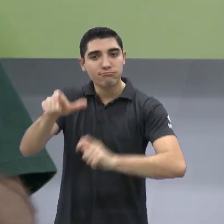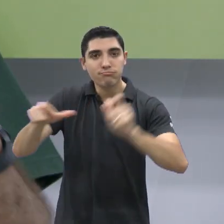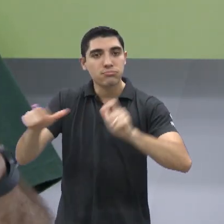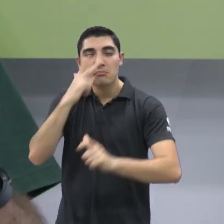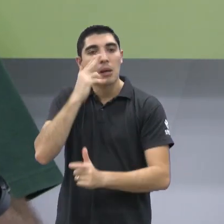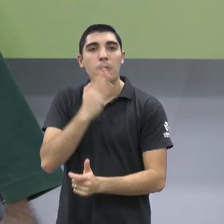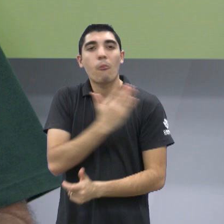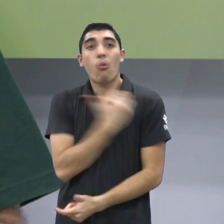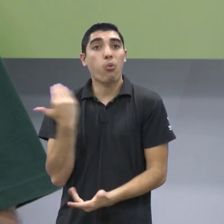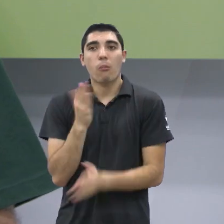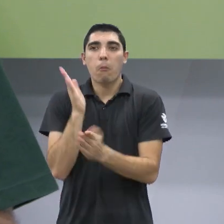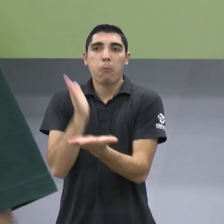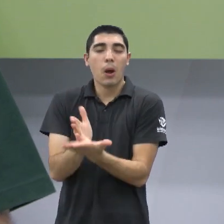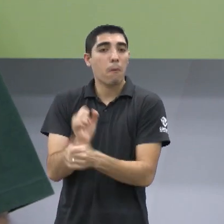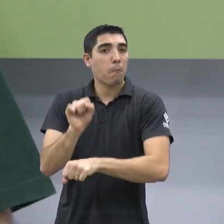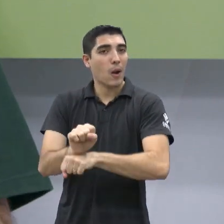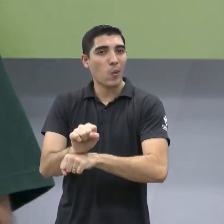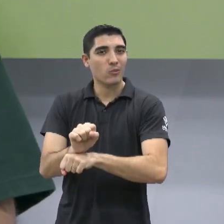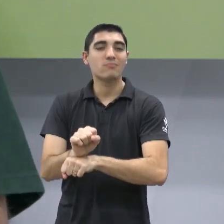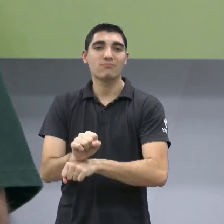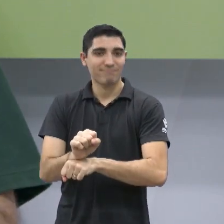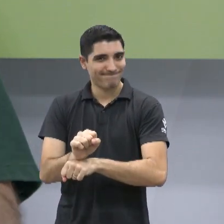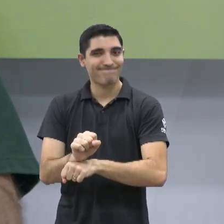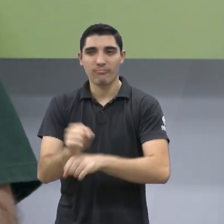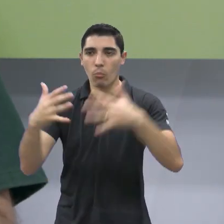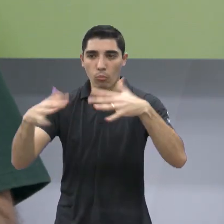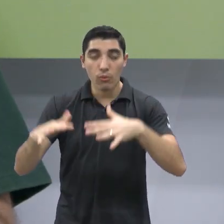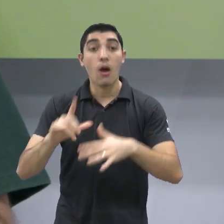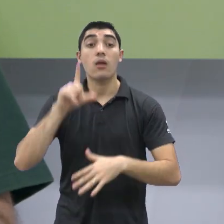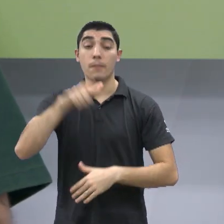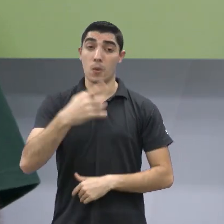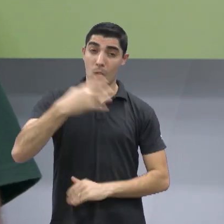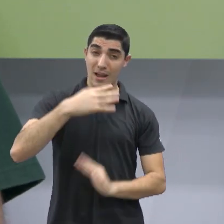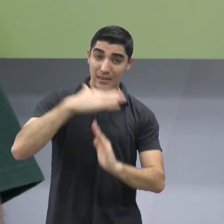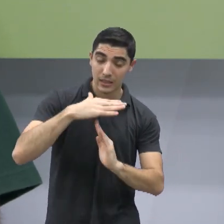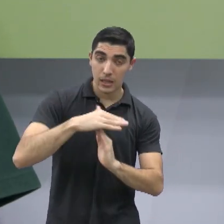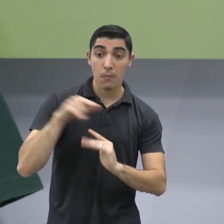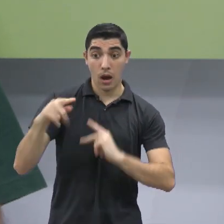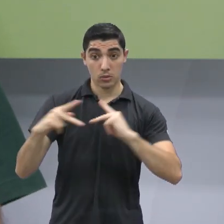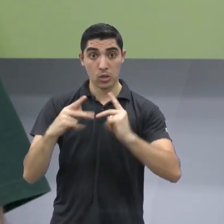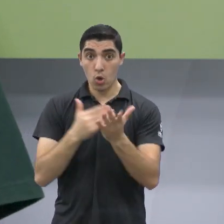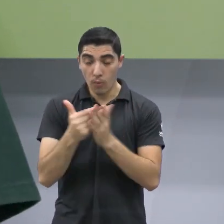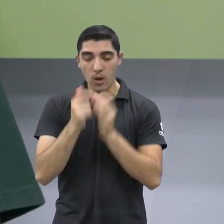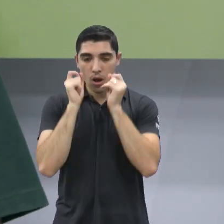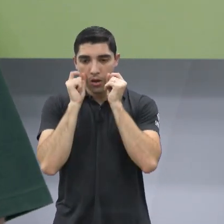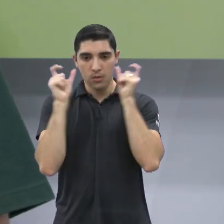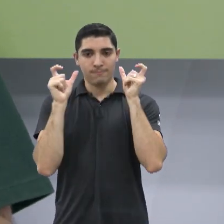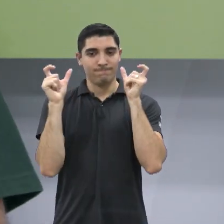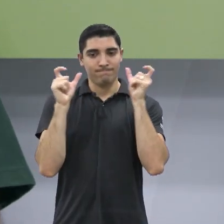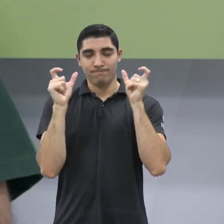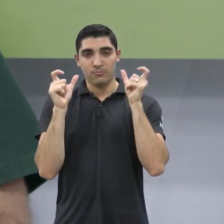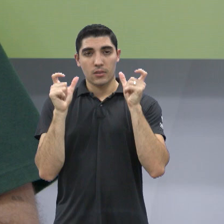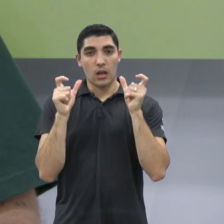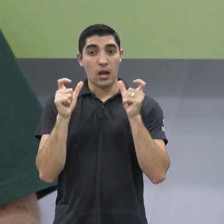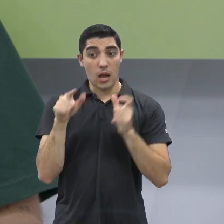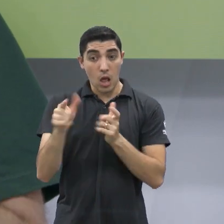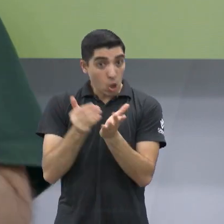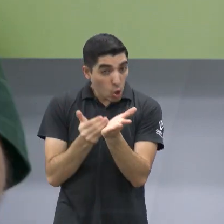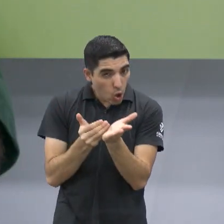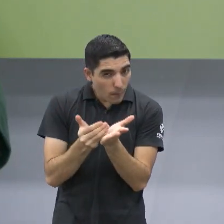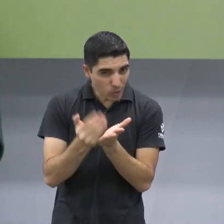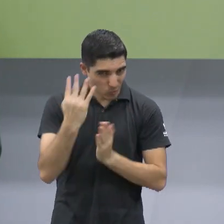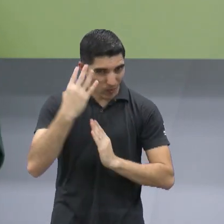um apagão geral ali no terceiro set. Aí no quarto set o pessoal parece que, no começo do quarto set o pessoal estava meio desanimado, muito acho que